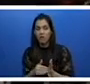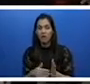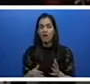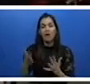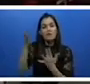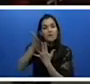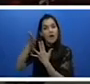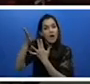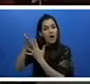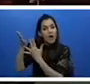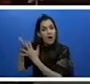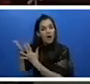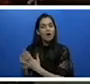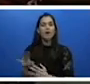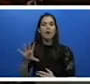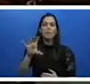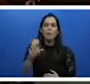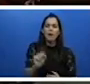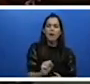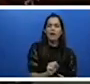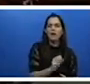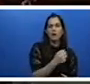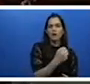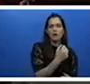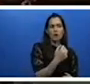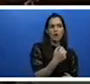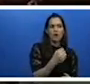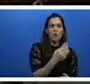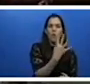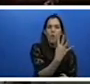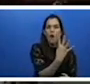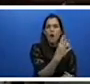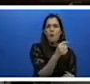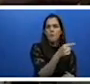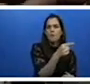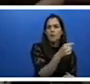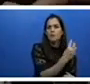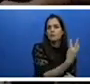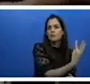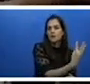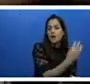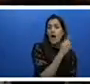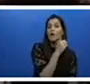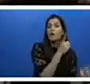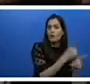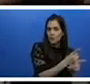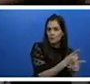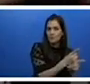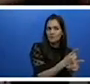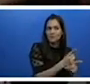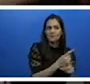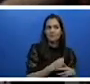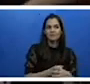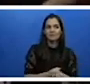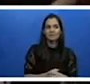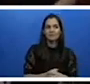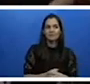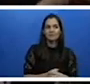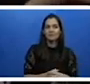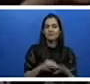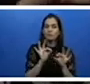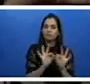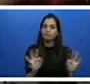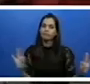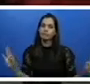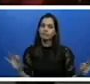escala, pegue o segundo número, subtraia o primeiro, vocês vão encontrar a escala. Marque a posição do